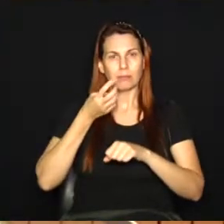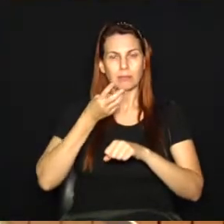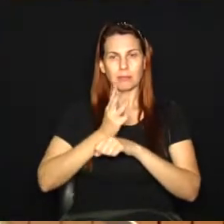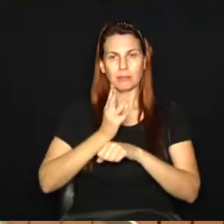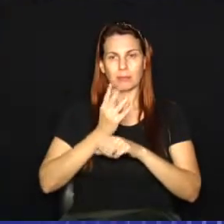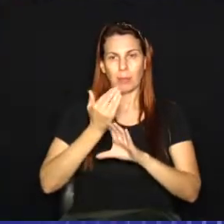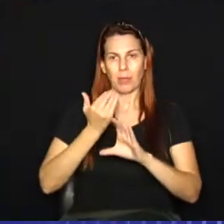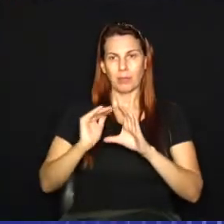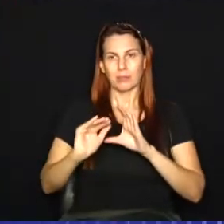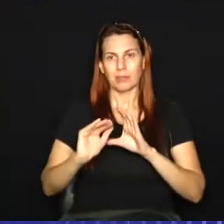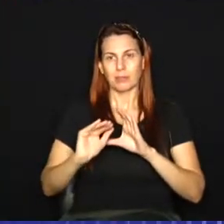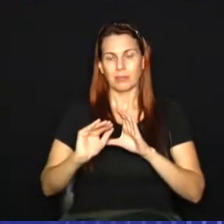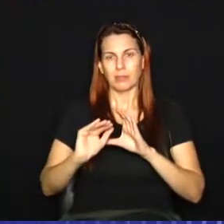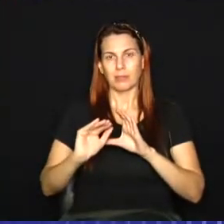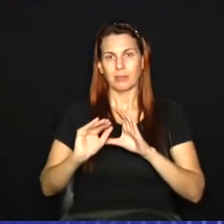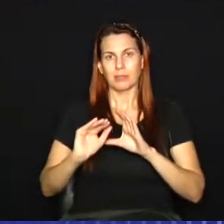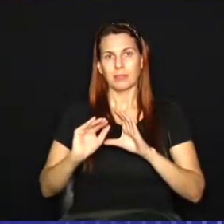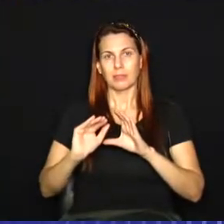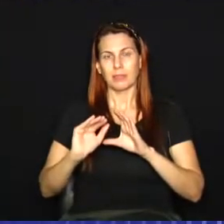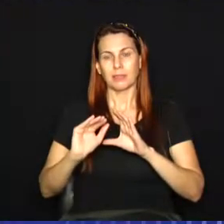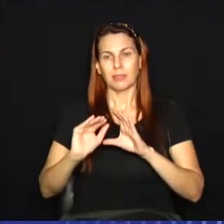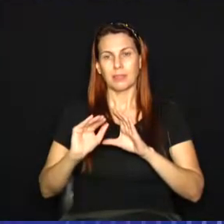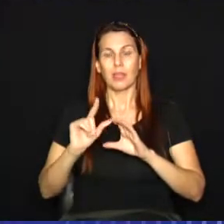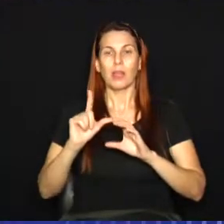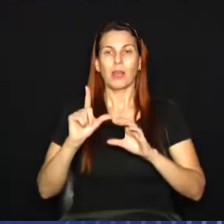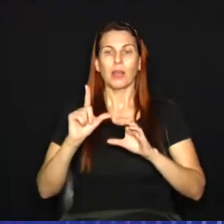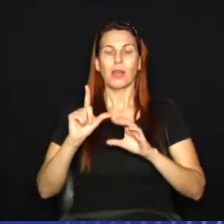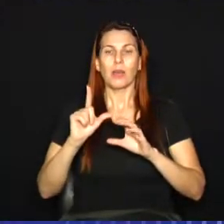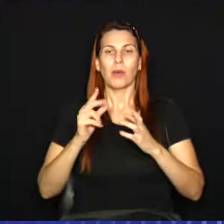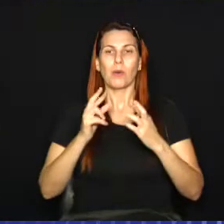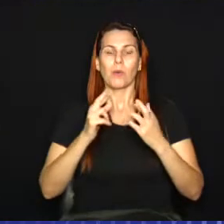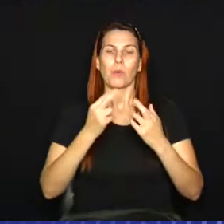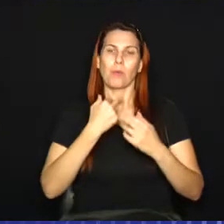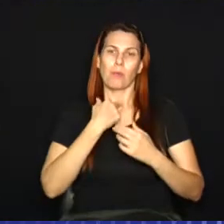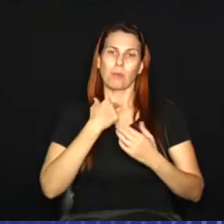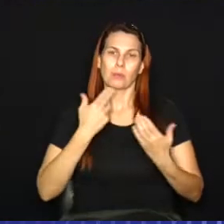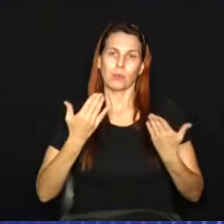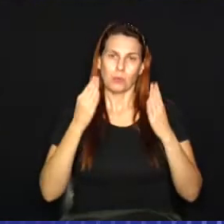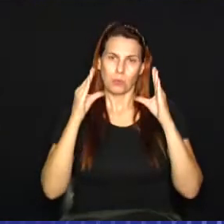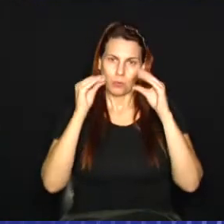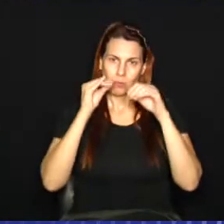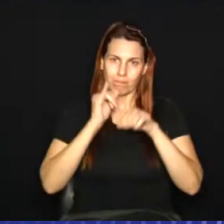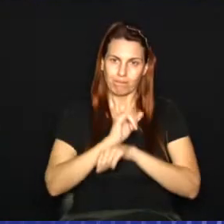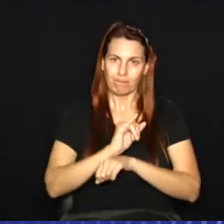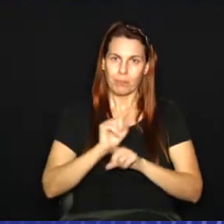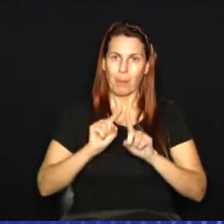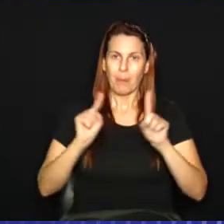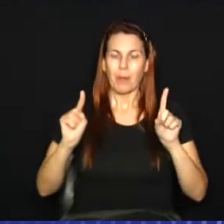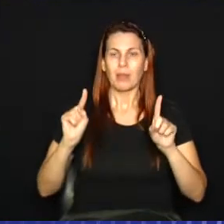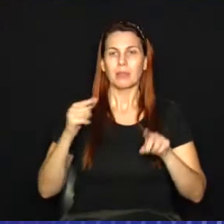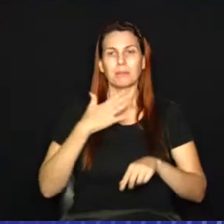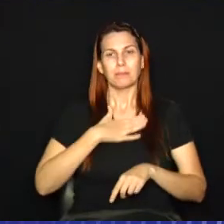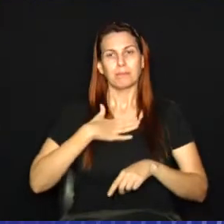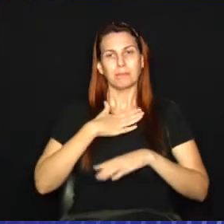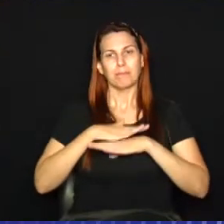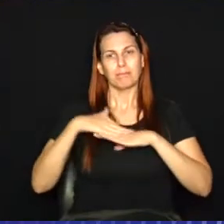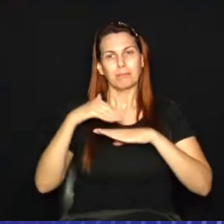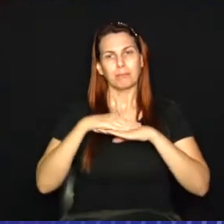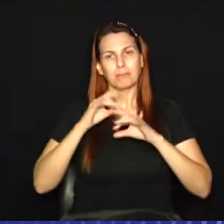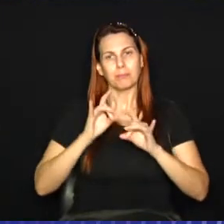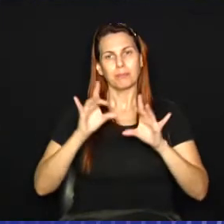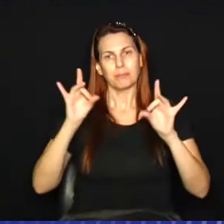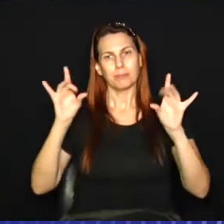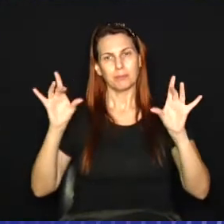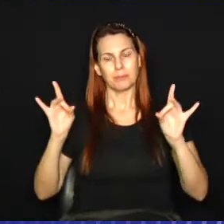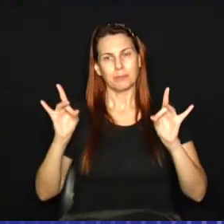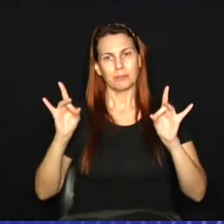celular, ela tinha um compromisso, então trouxe o diploma e a esposa, então tem um carinho especial pela cidade